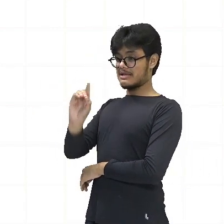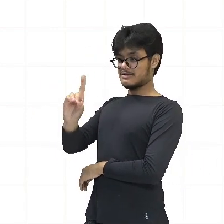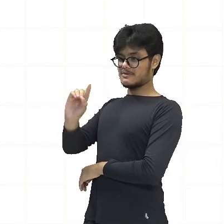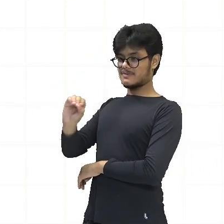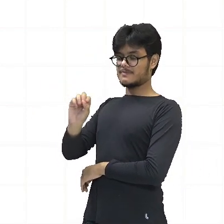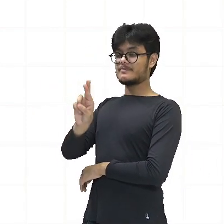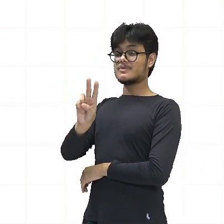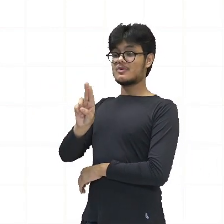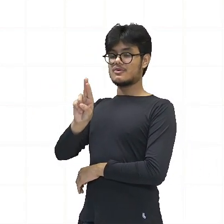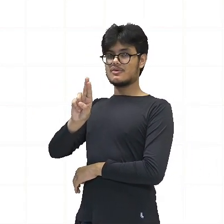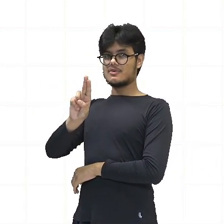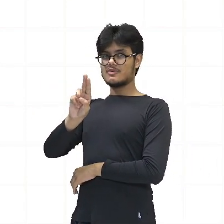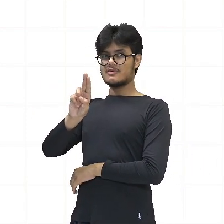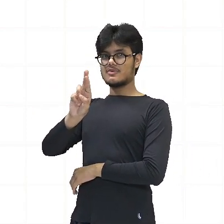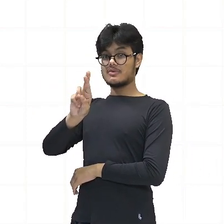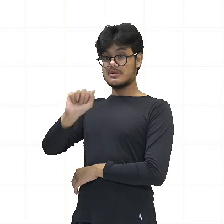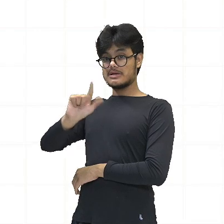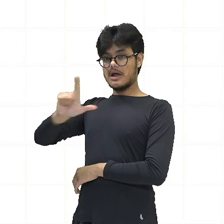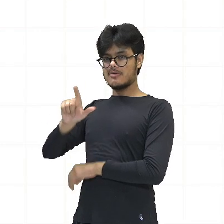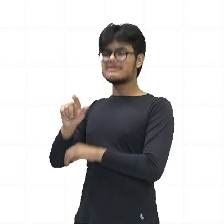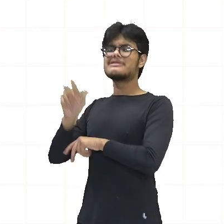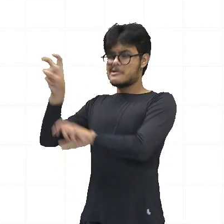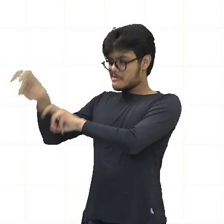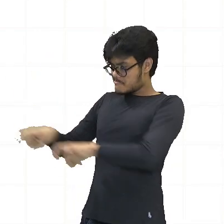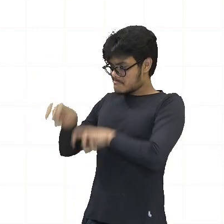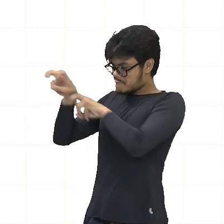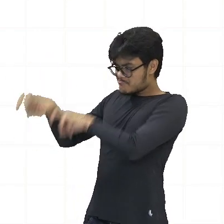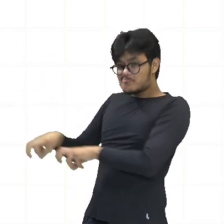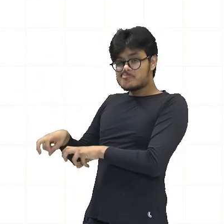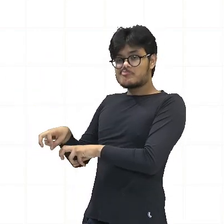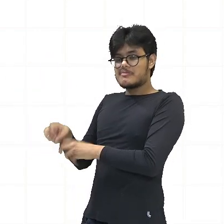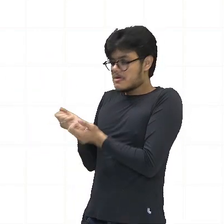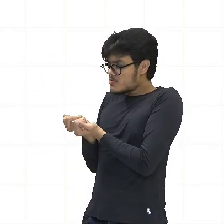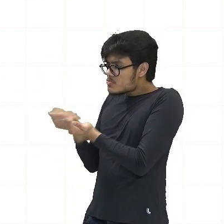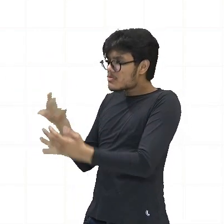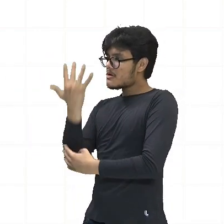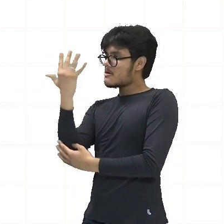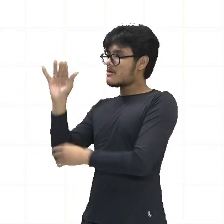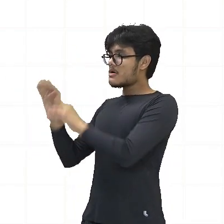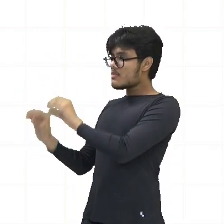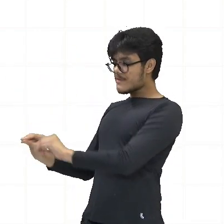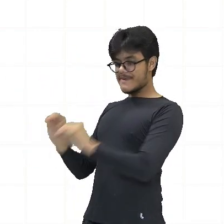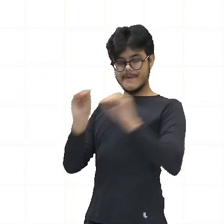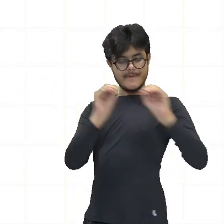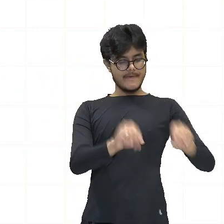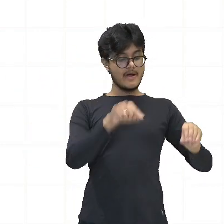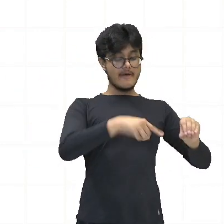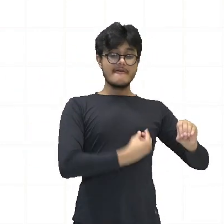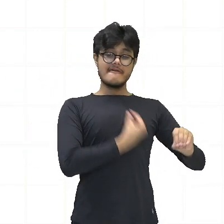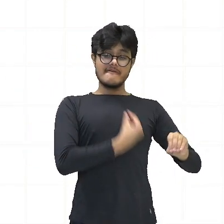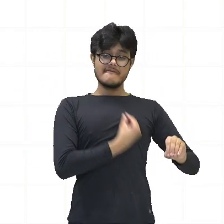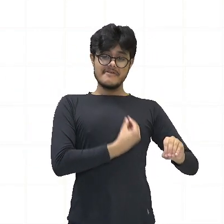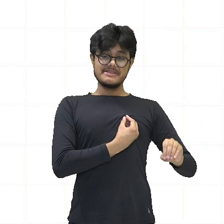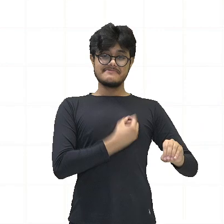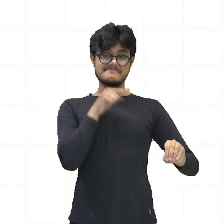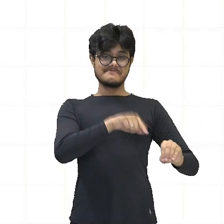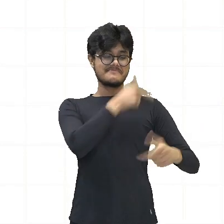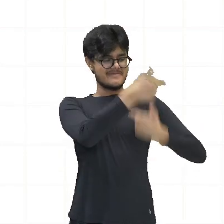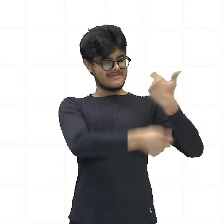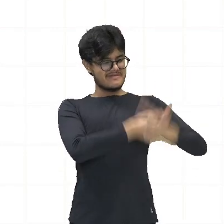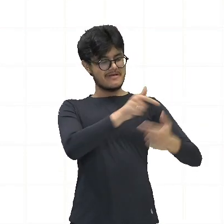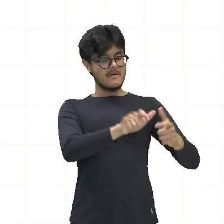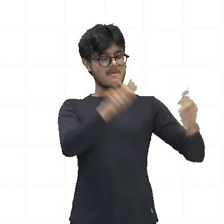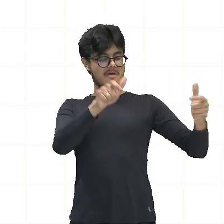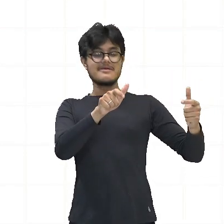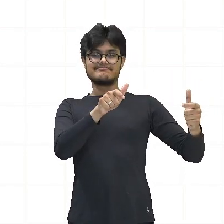de êxodo rural. Então, muitos trabalhadores, né, que antes viviam nas áreas rurais, eles foram